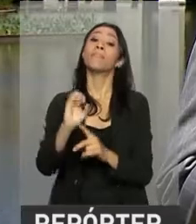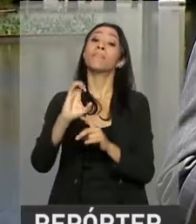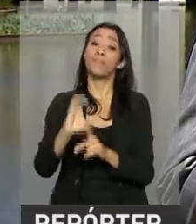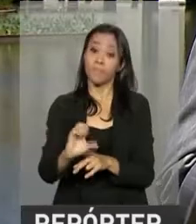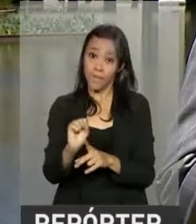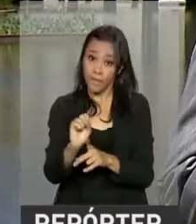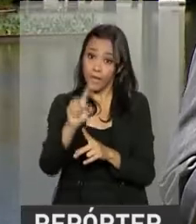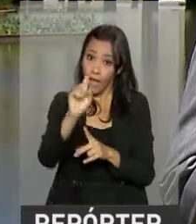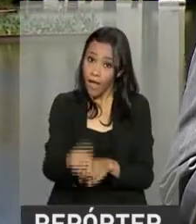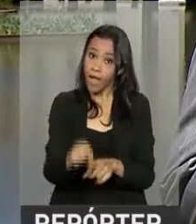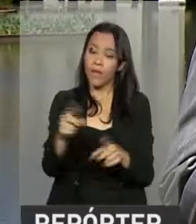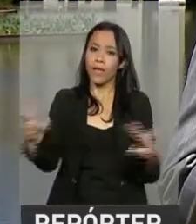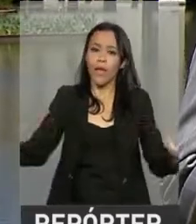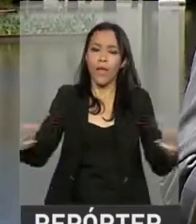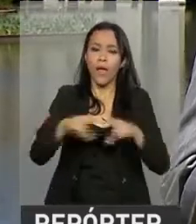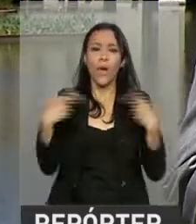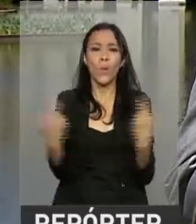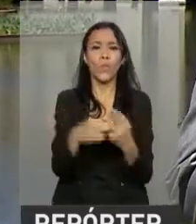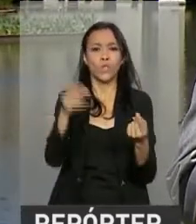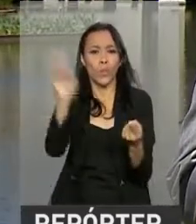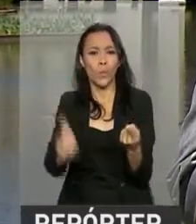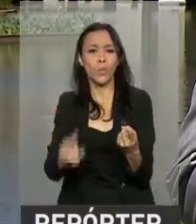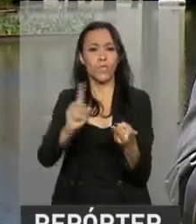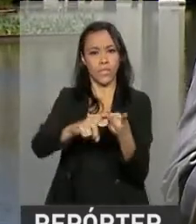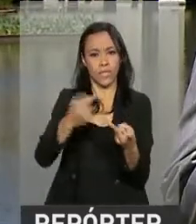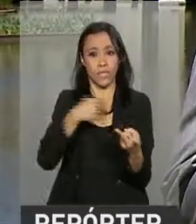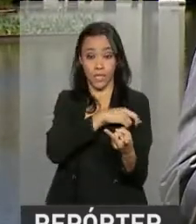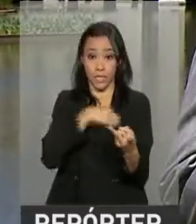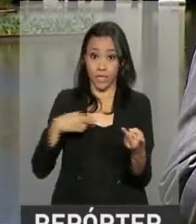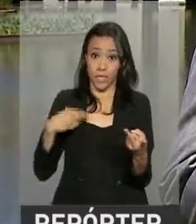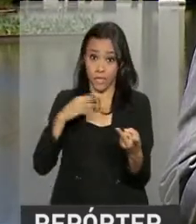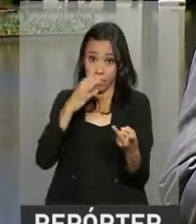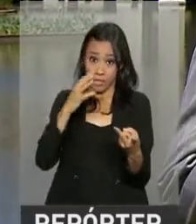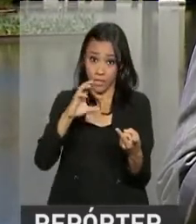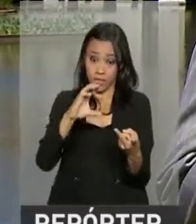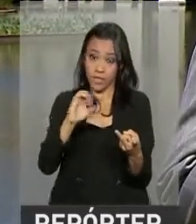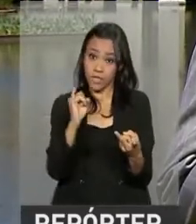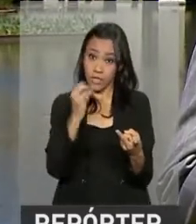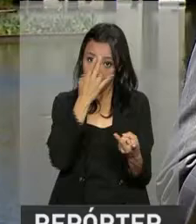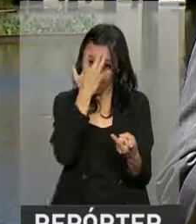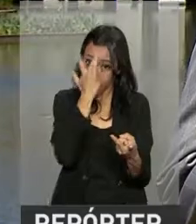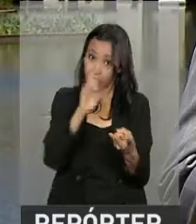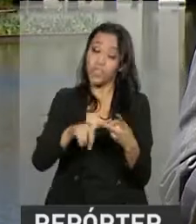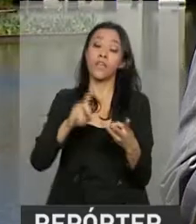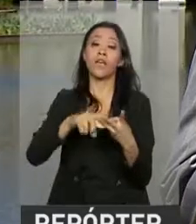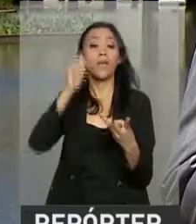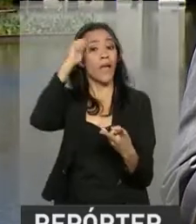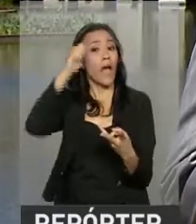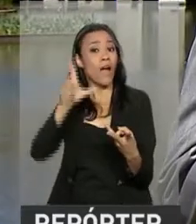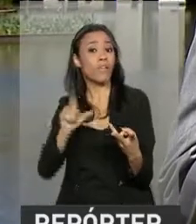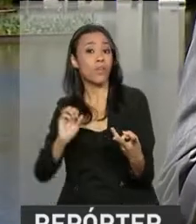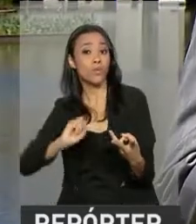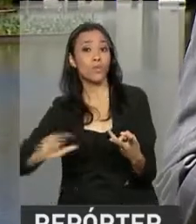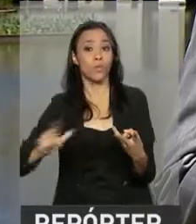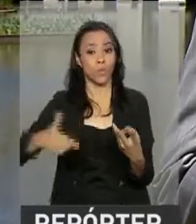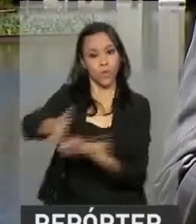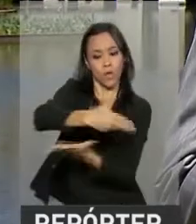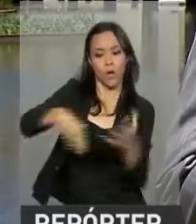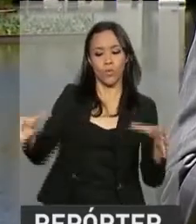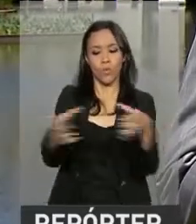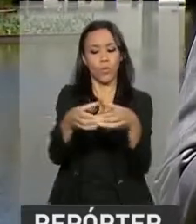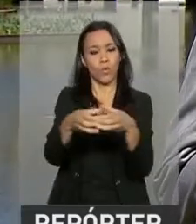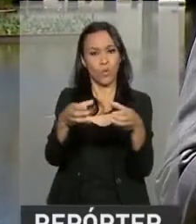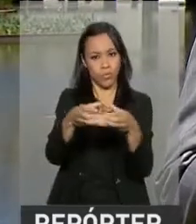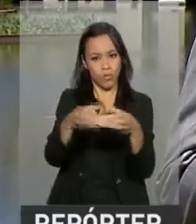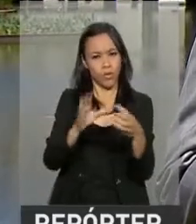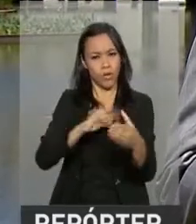do mundo que reúne ainda Rússia Índia e África do Sul as duas Nações também mantém um plano de ação